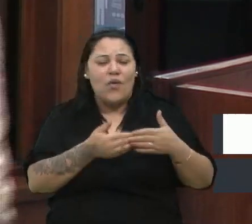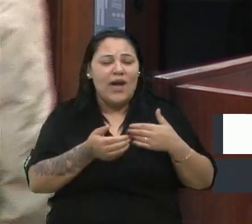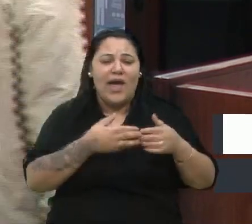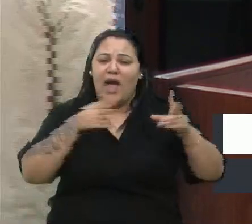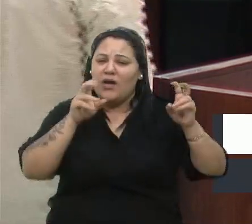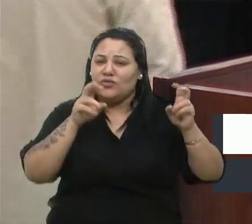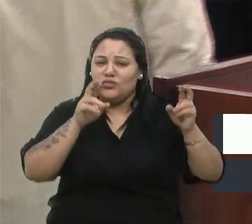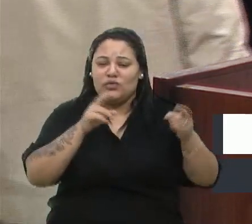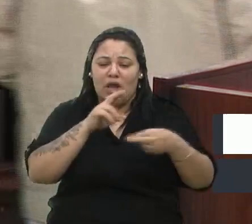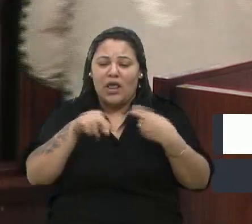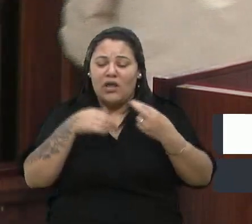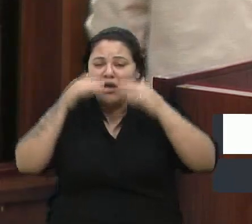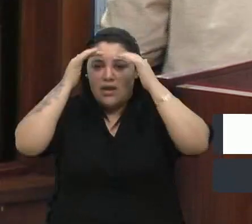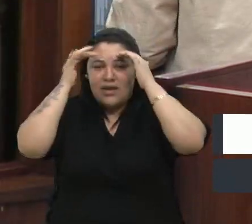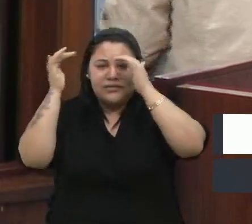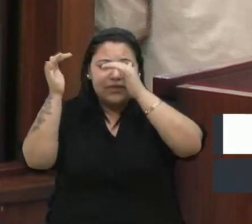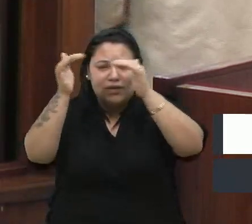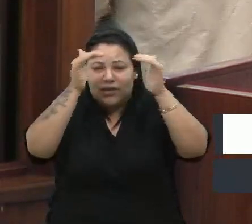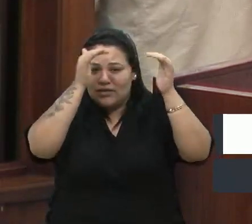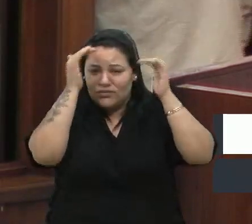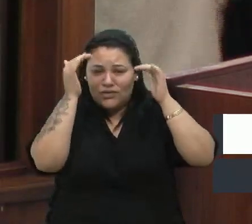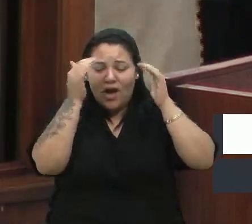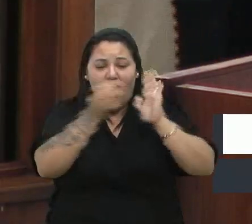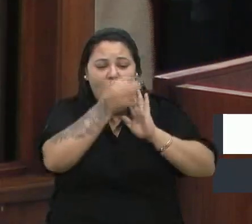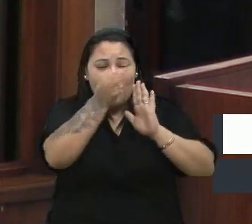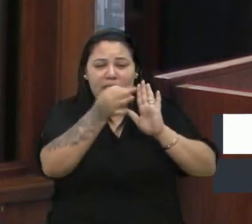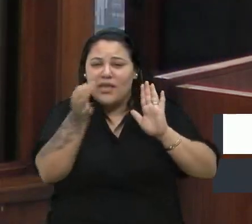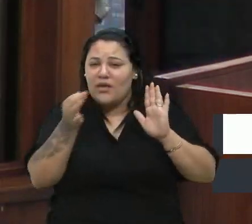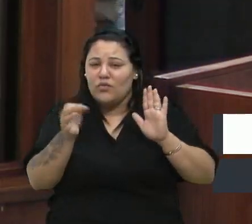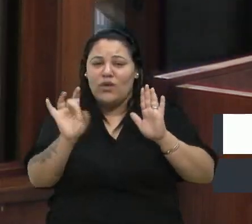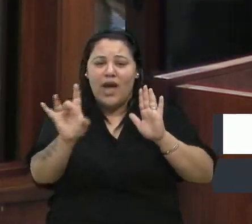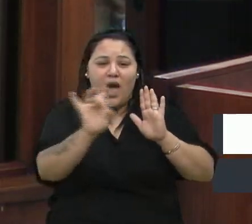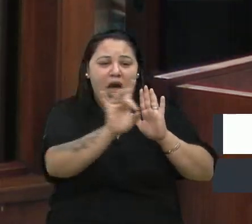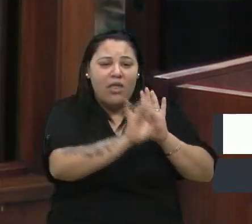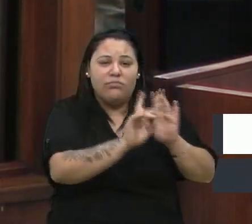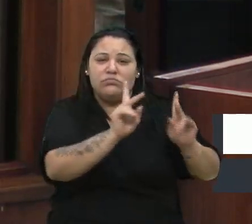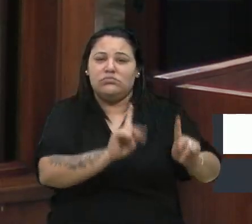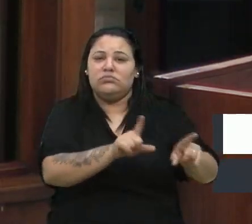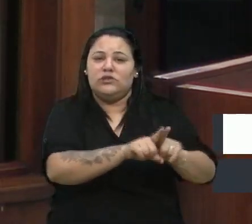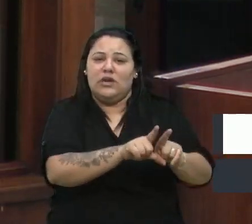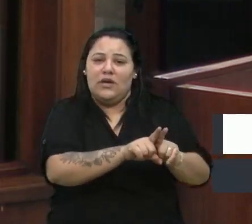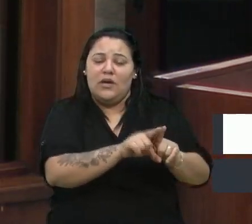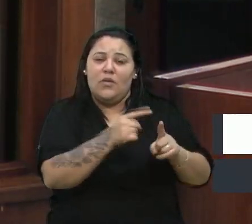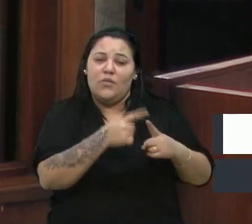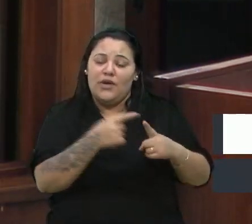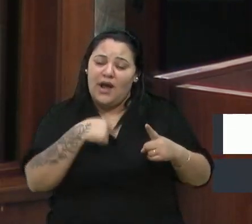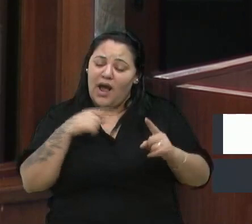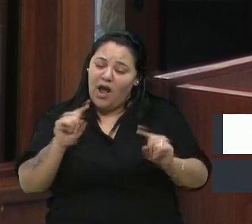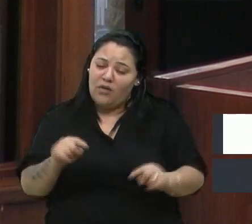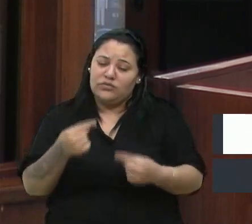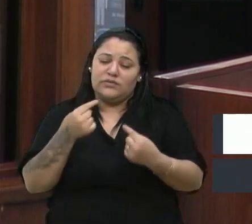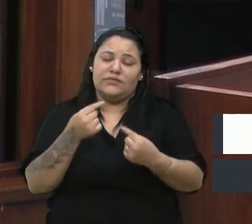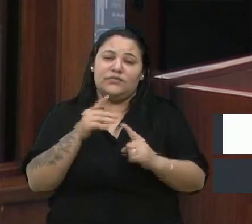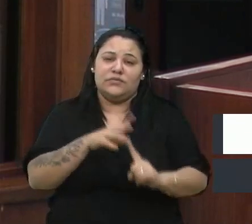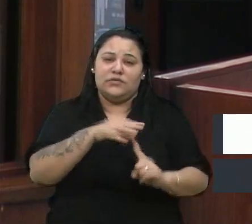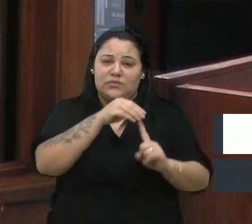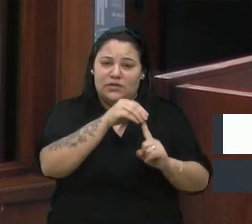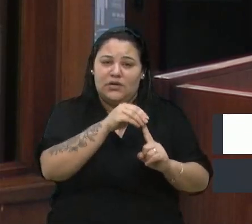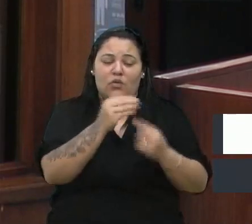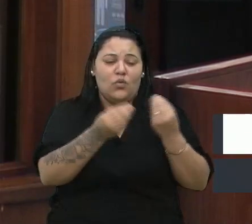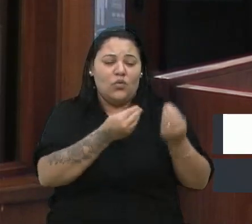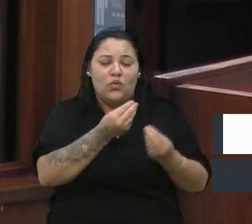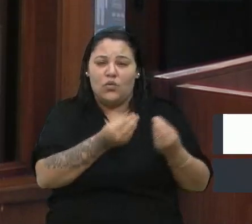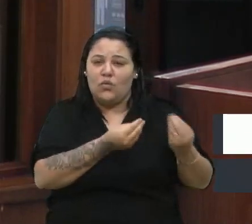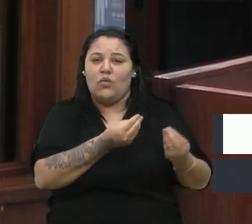respeitando os mais variados pontos de vista. Porque esse é o desafio que nós temos, como sociedade,